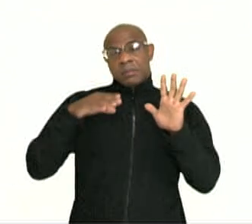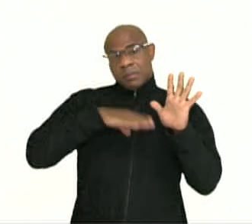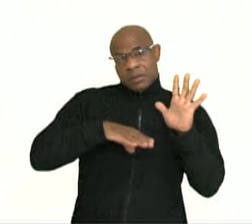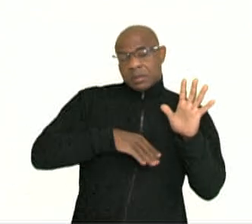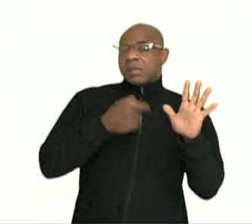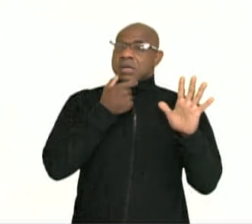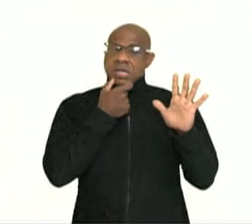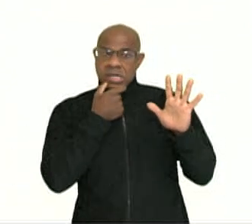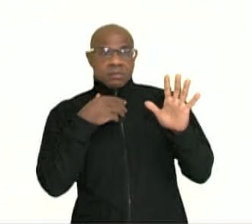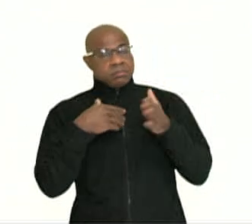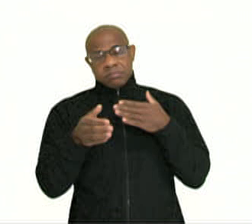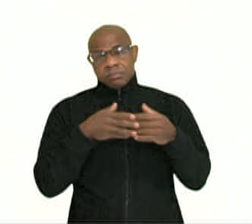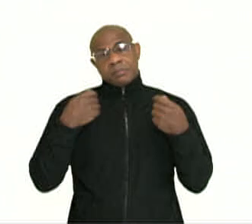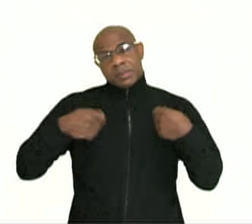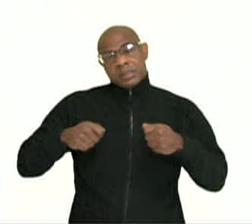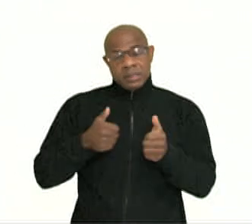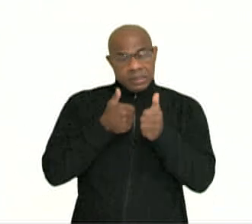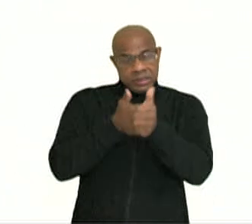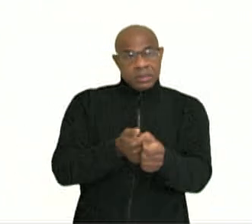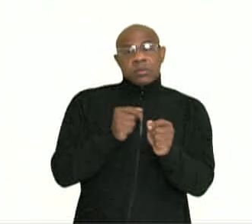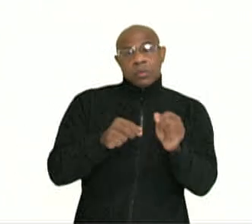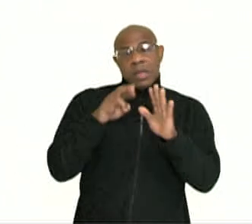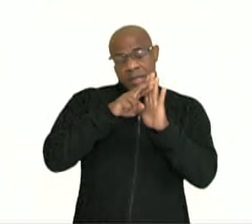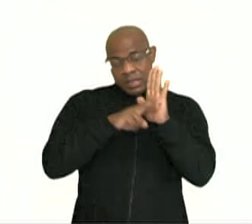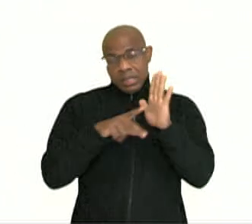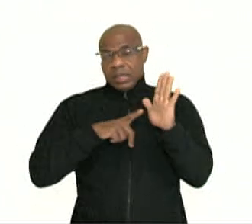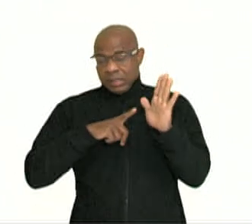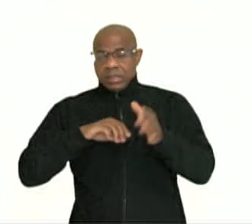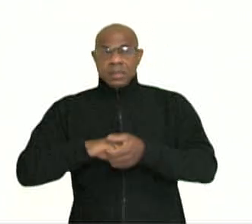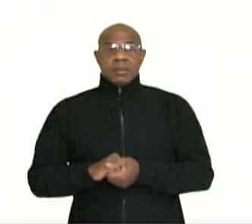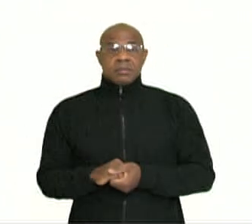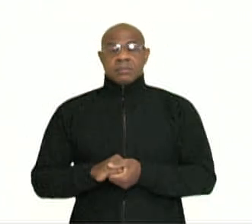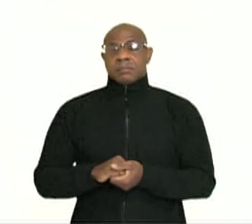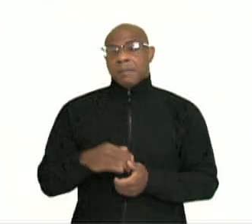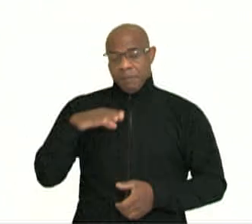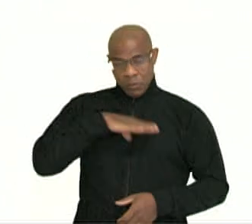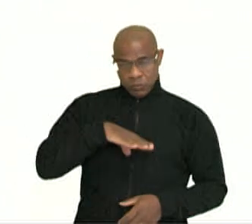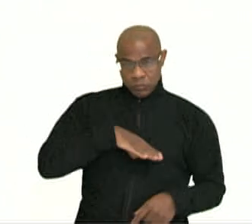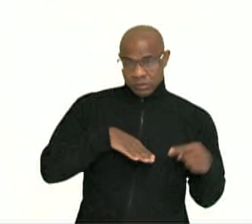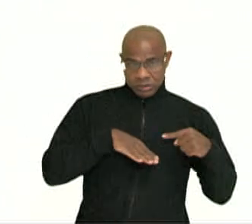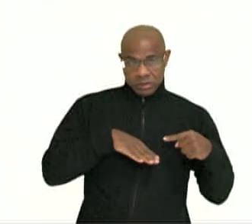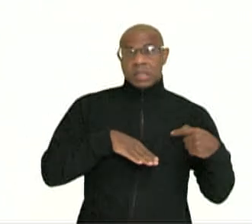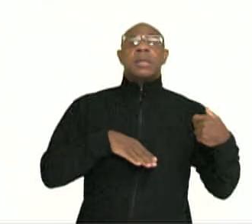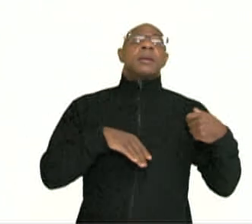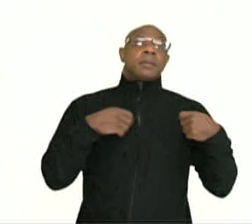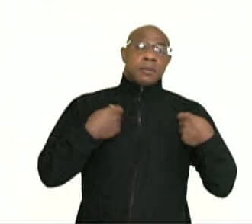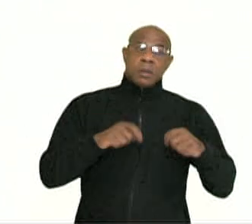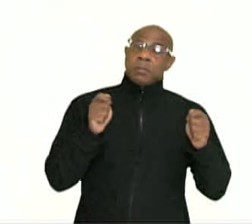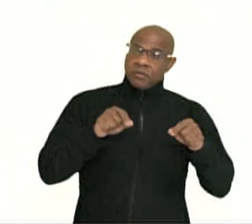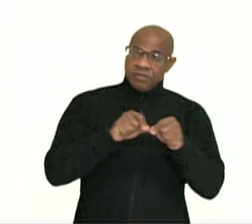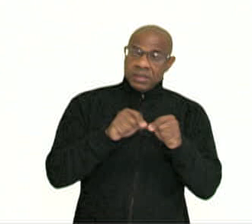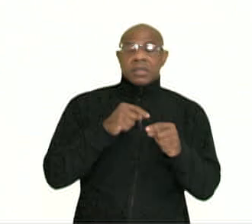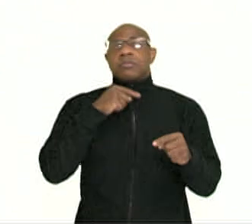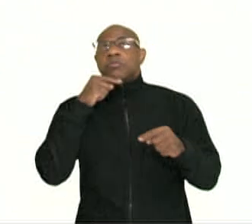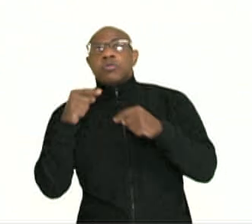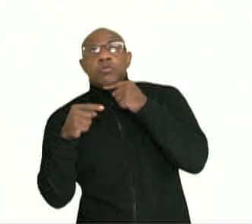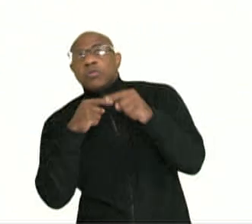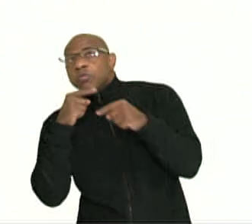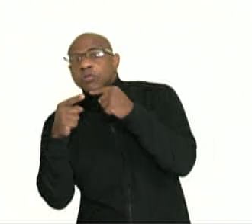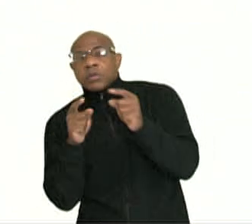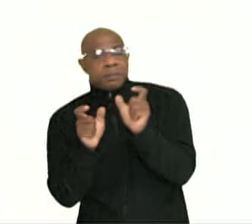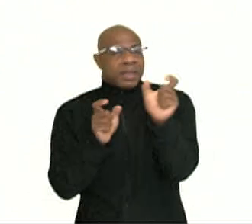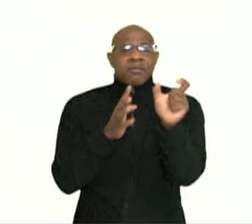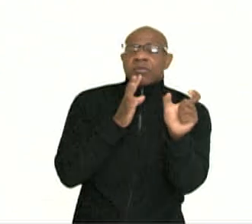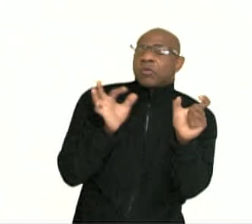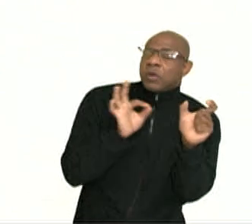quanto em inglês, a gente tem que seguir algumas regrinhas. Mesmo em português, você pode aparecer algumas dúvidas, algumas palavras que você